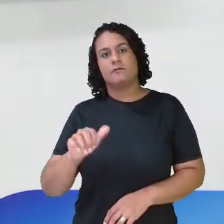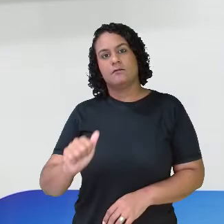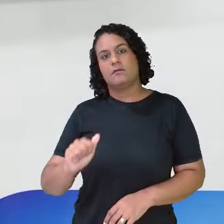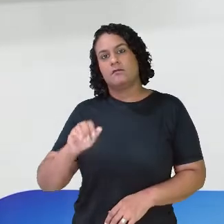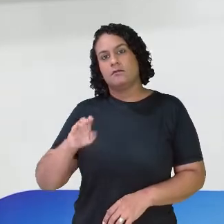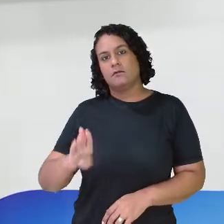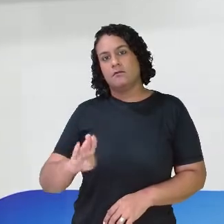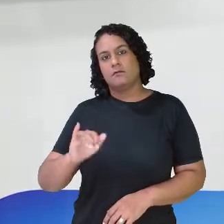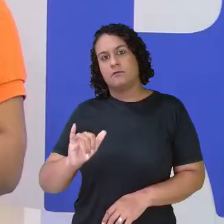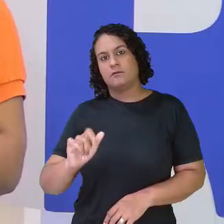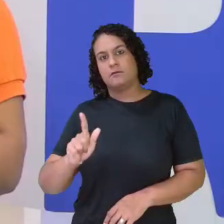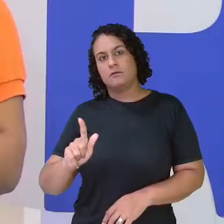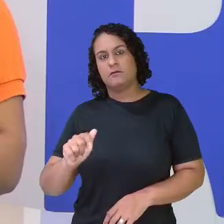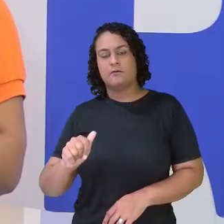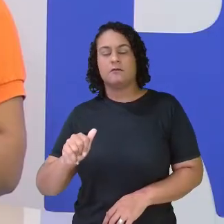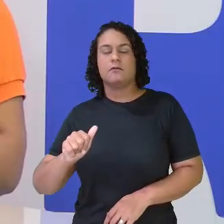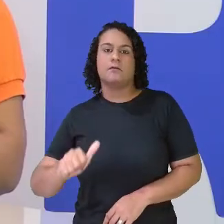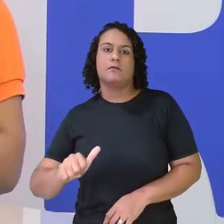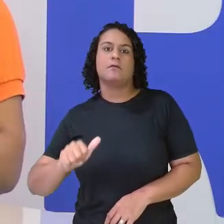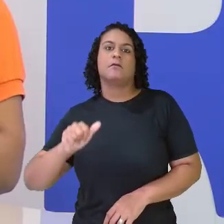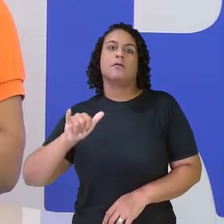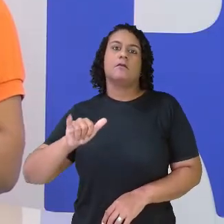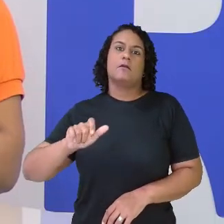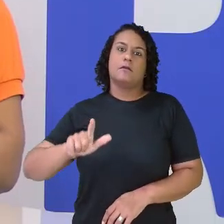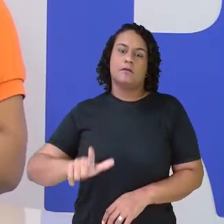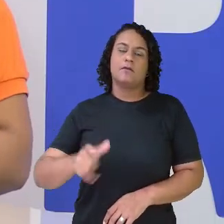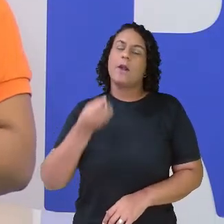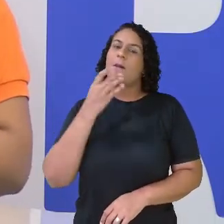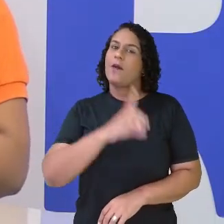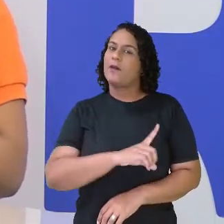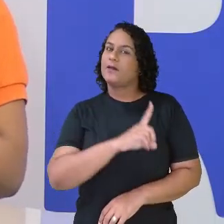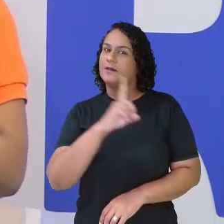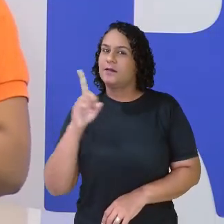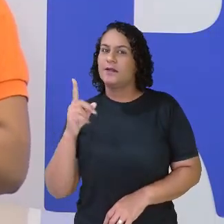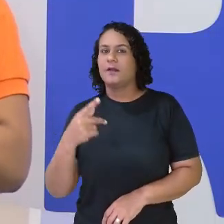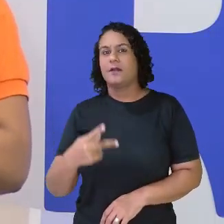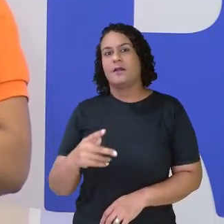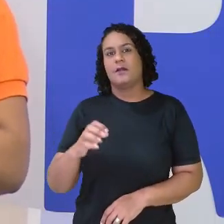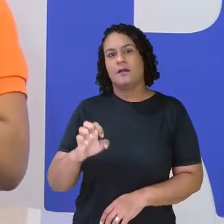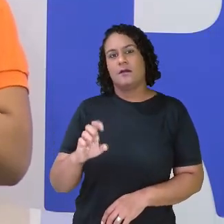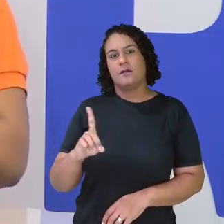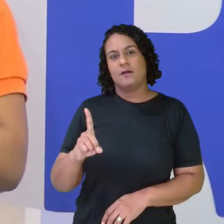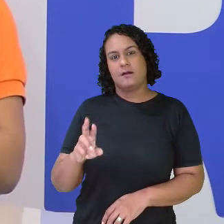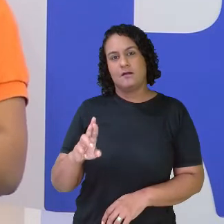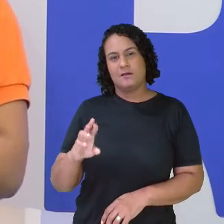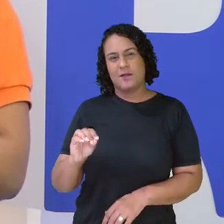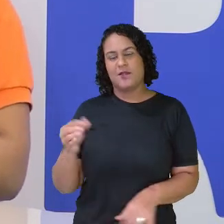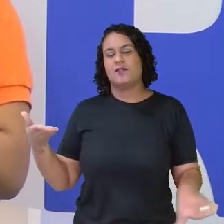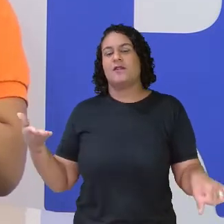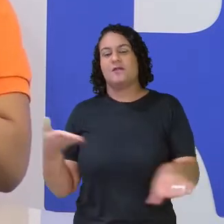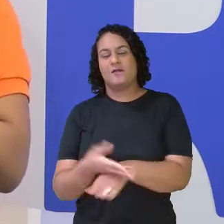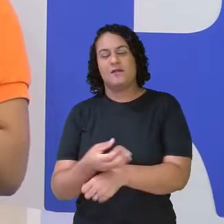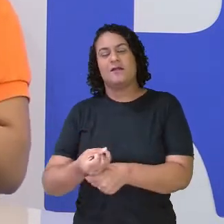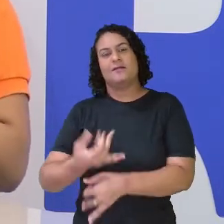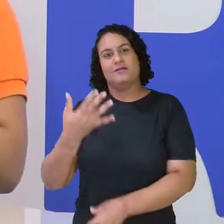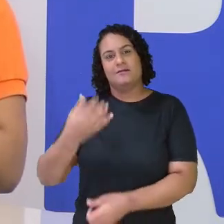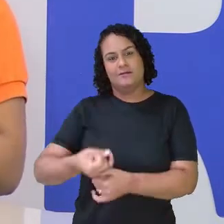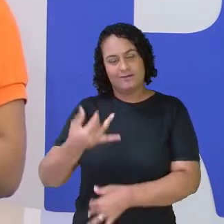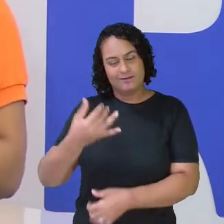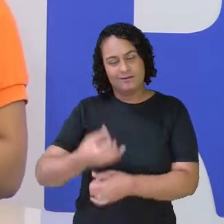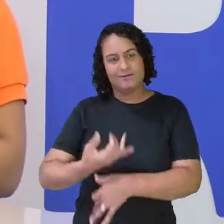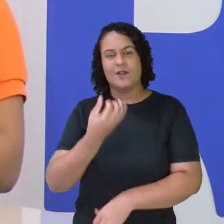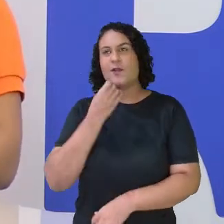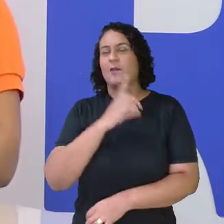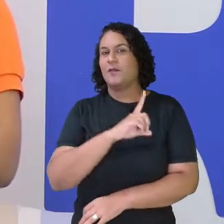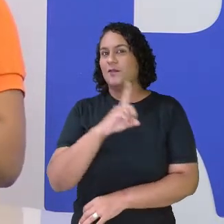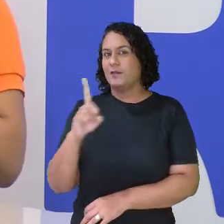aí, professora? Bom dia. Pedro já está aqui a postos, Já está dando bom postos, dia, né? aguardando